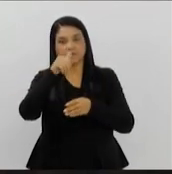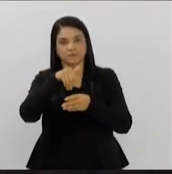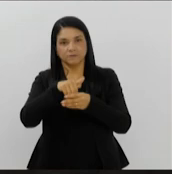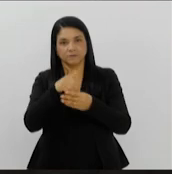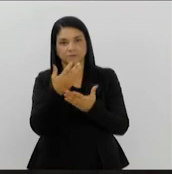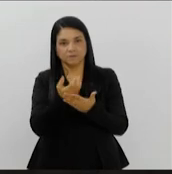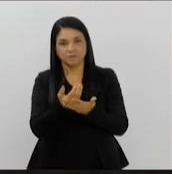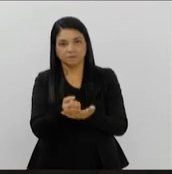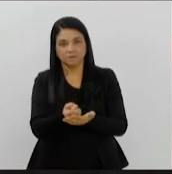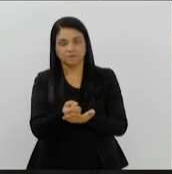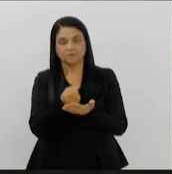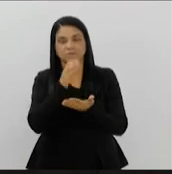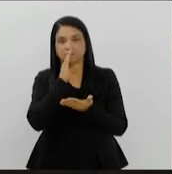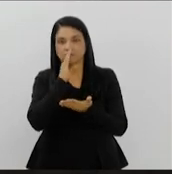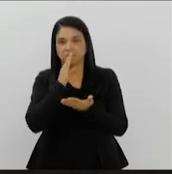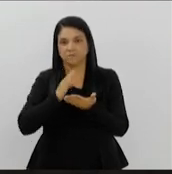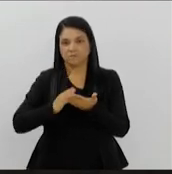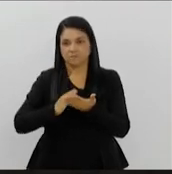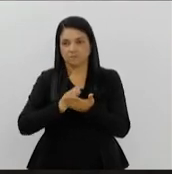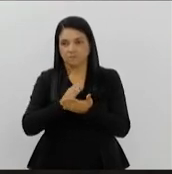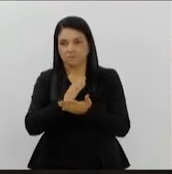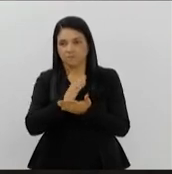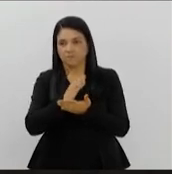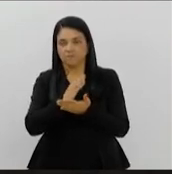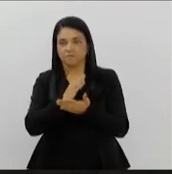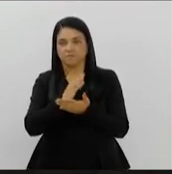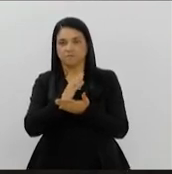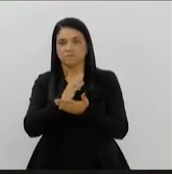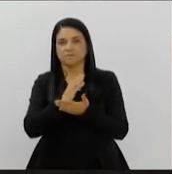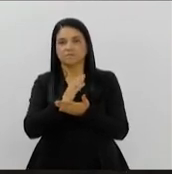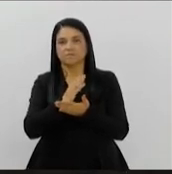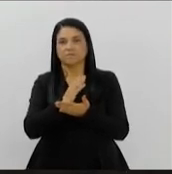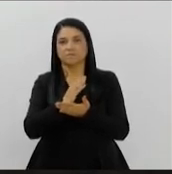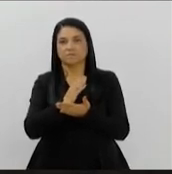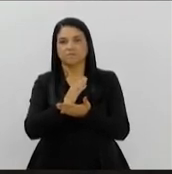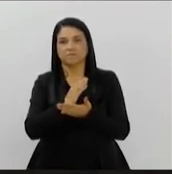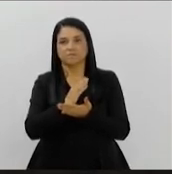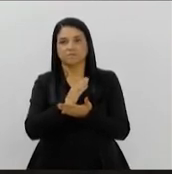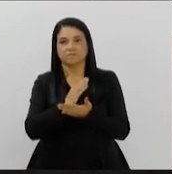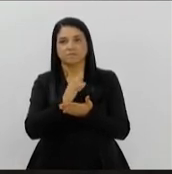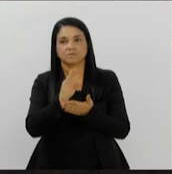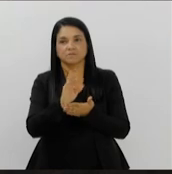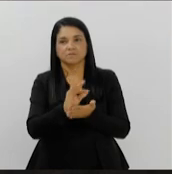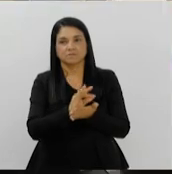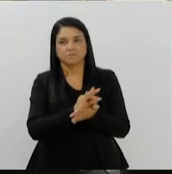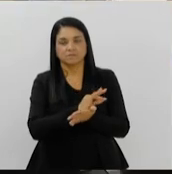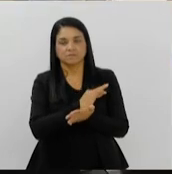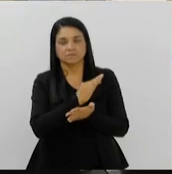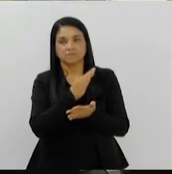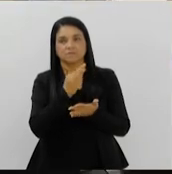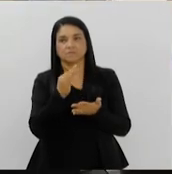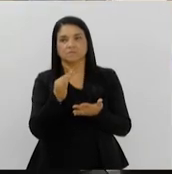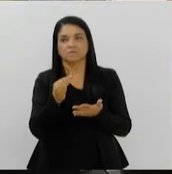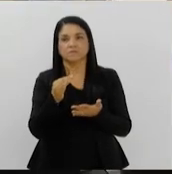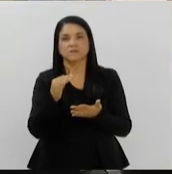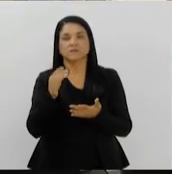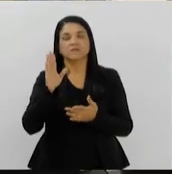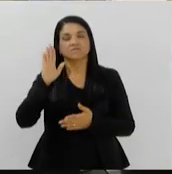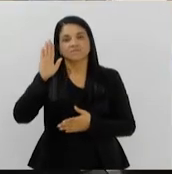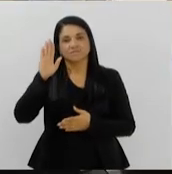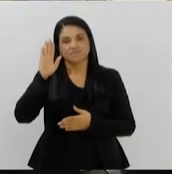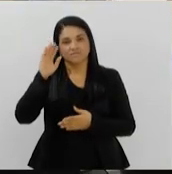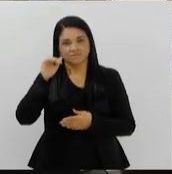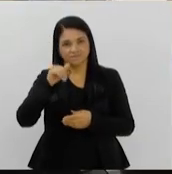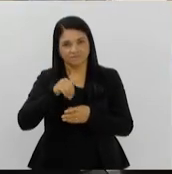votação, senhores que aprovam, permaneçam como estão. Aprovado, vai a promulgação. Para a declaração de voto, muito breve.